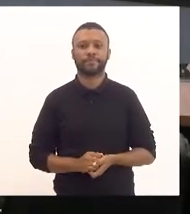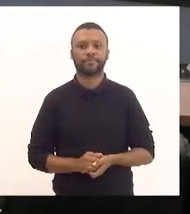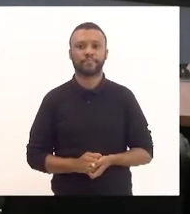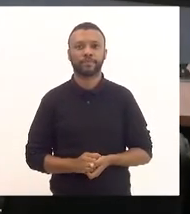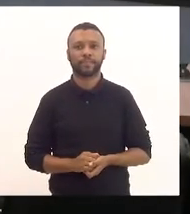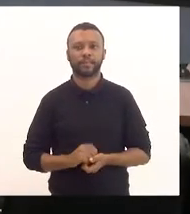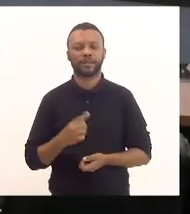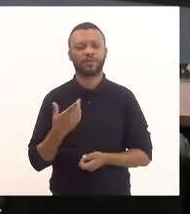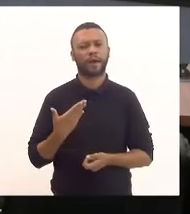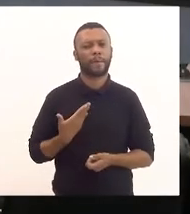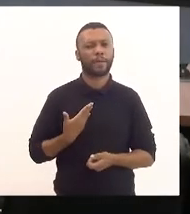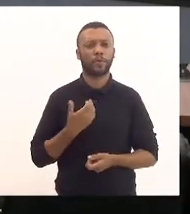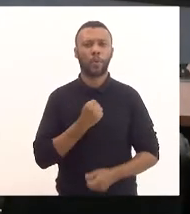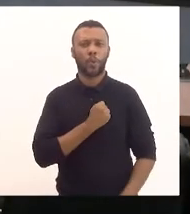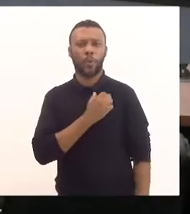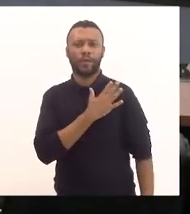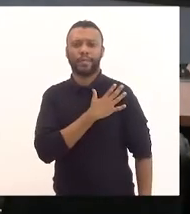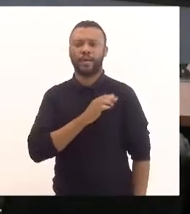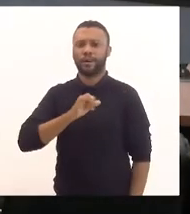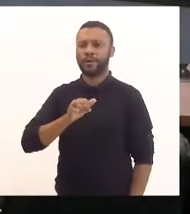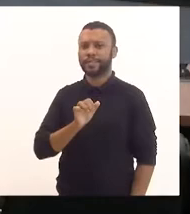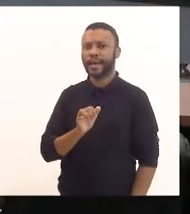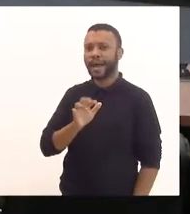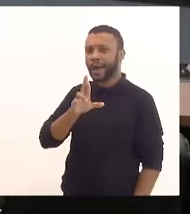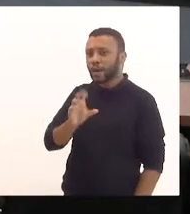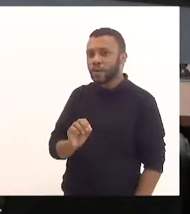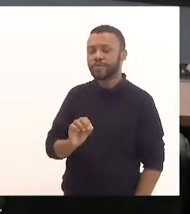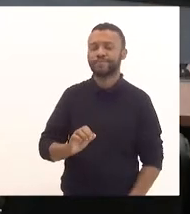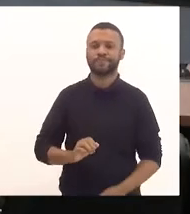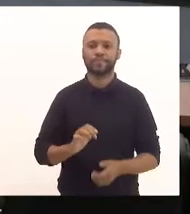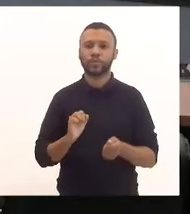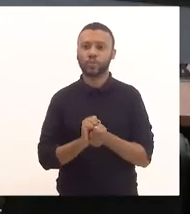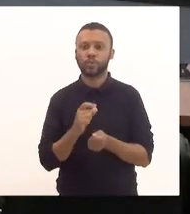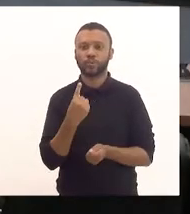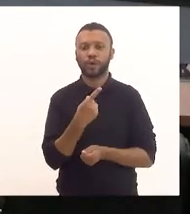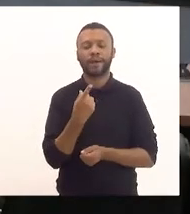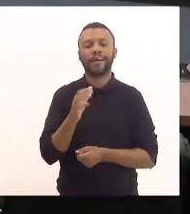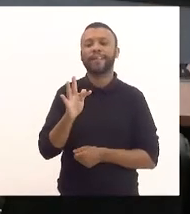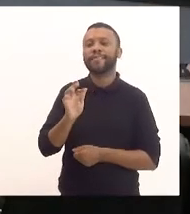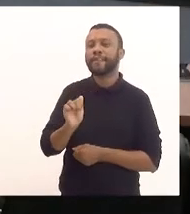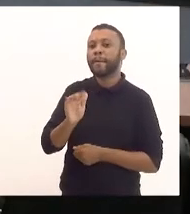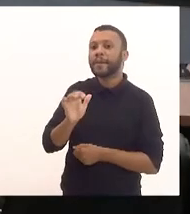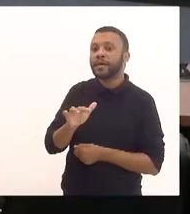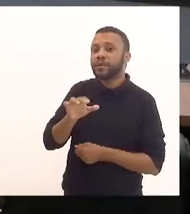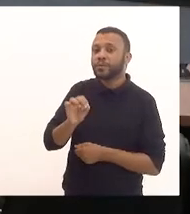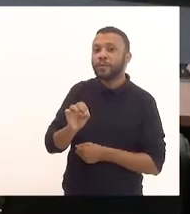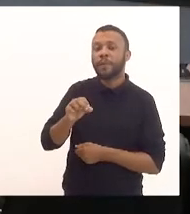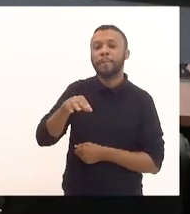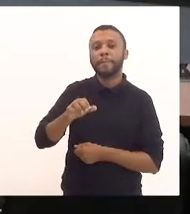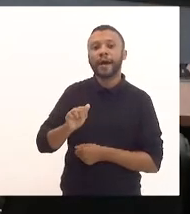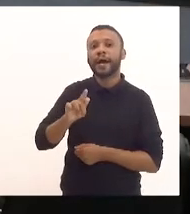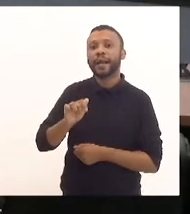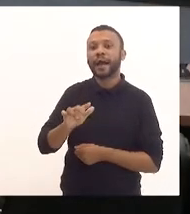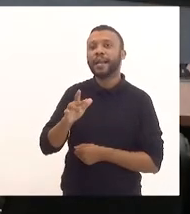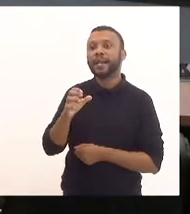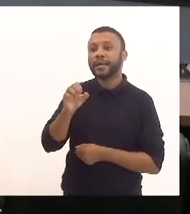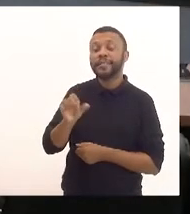nosso amigo Coronel Jairo são conosco também e Fabiana Fabiano Magalhães